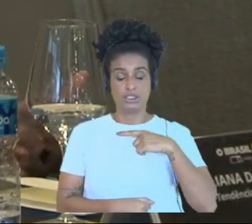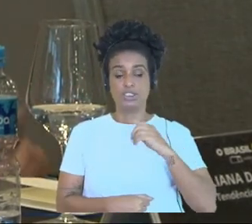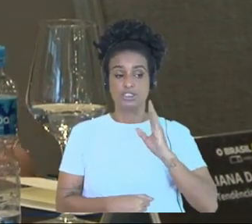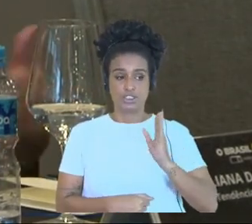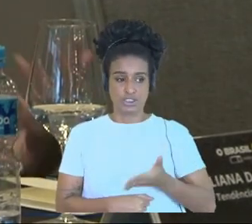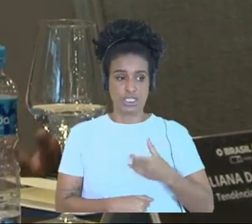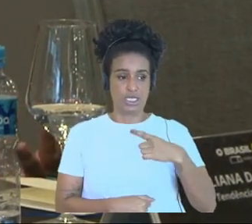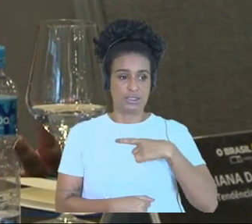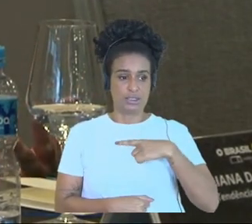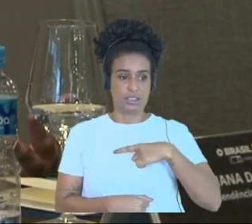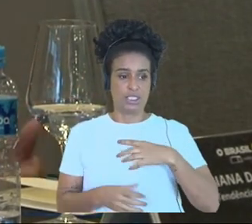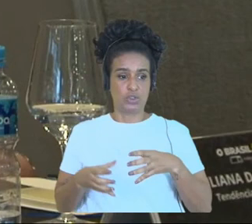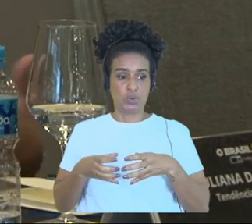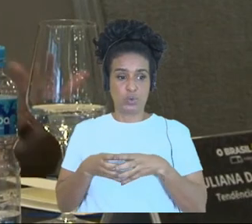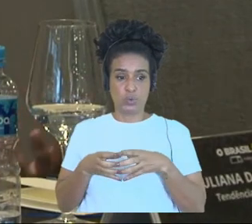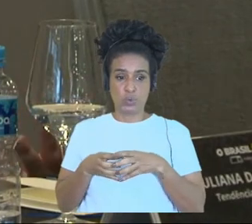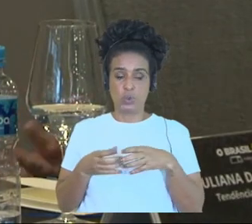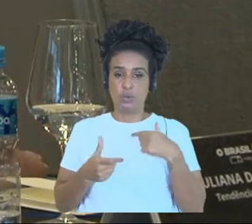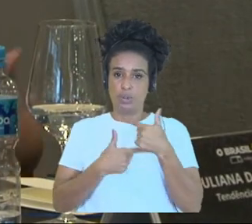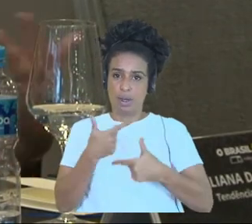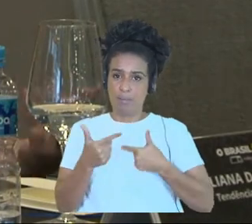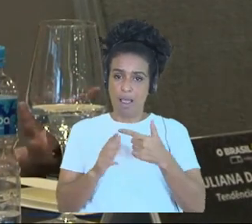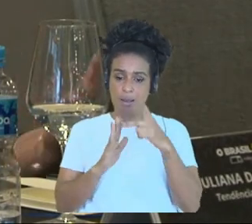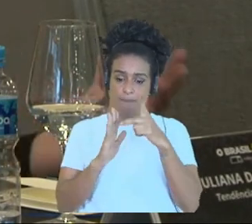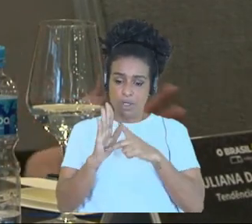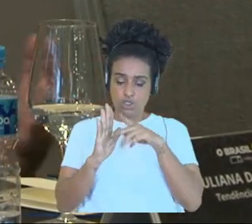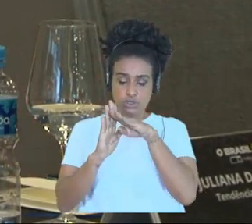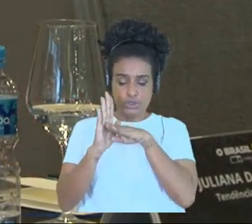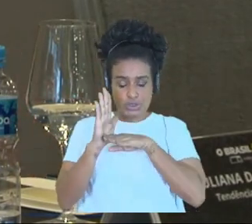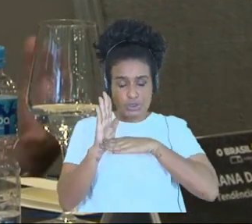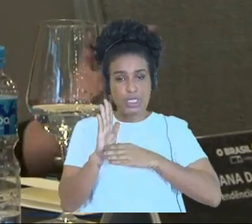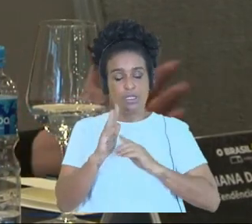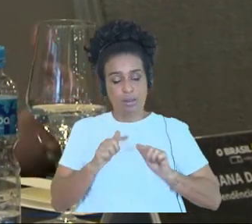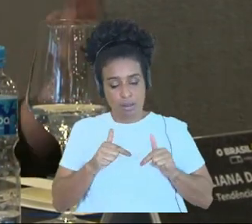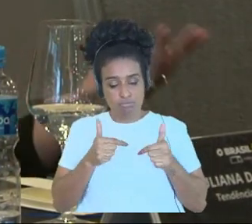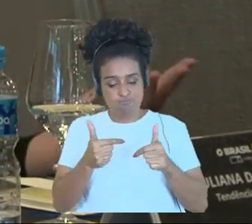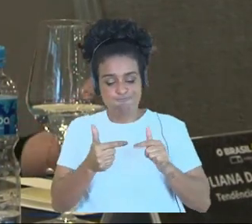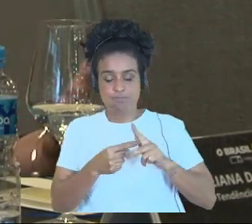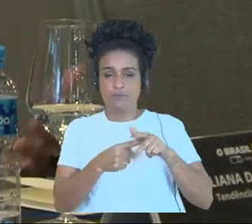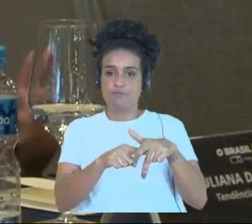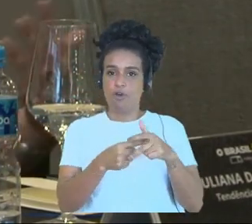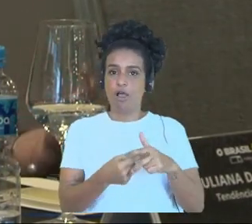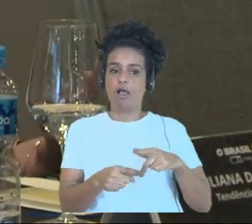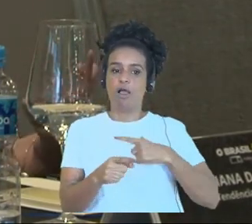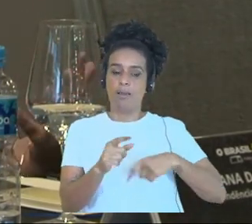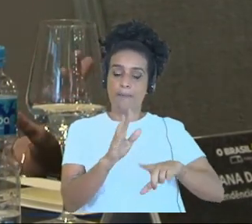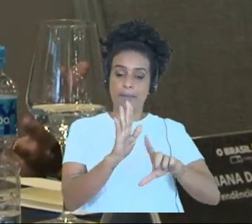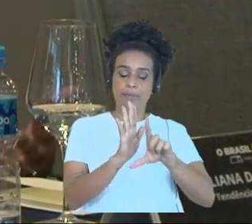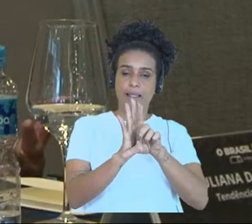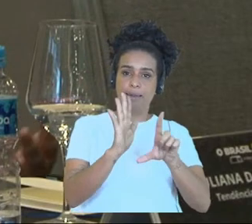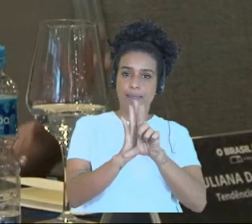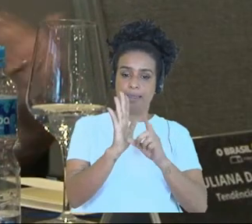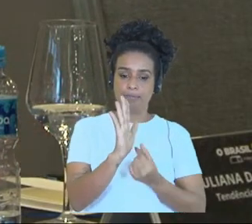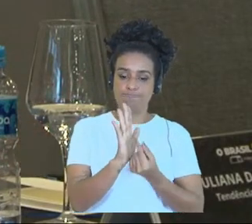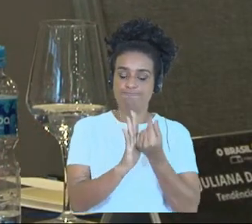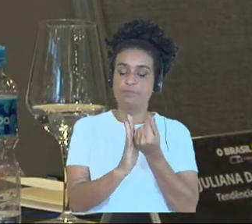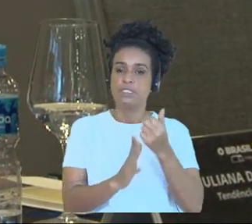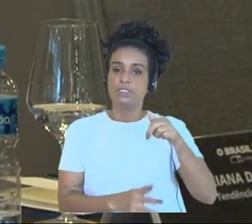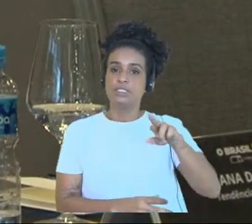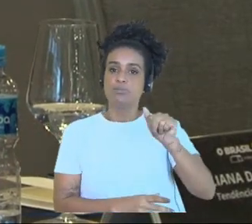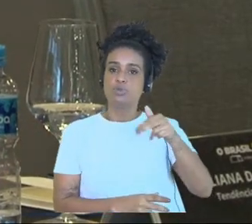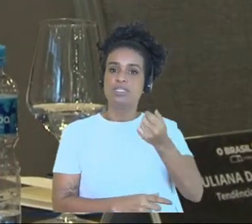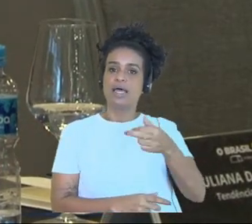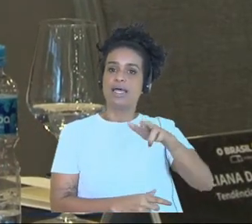existe, por parte da atual equipe, planos para tocar parte dessa reforma ou alguma questão mais voltada a dividendos já esse